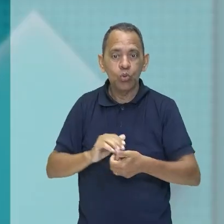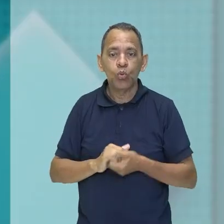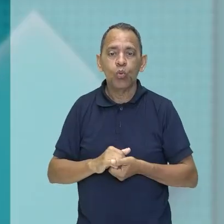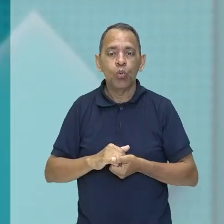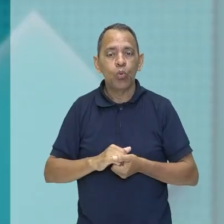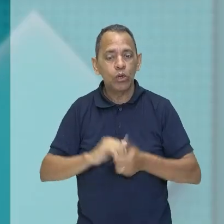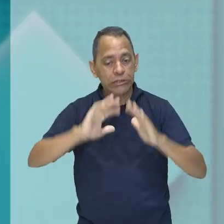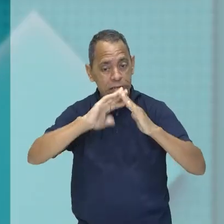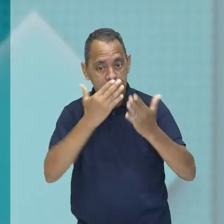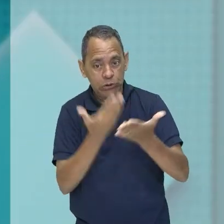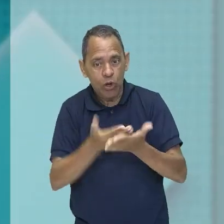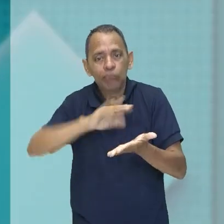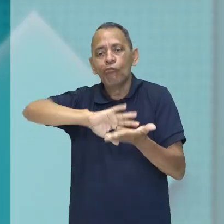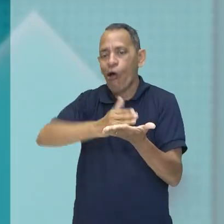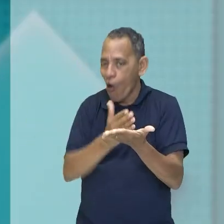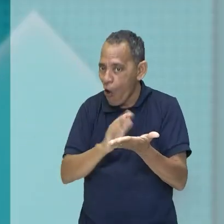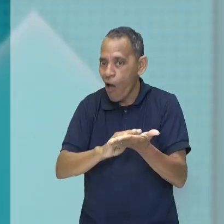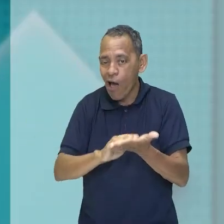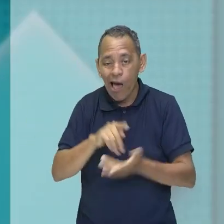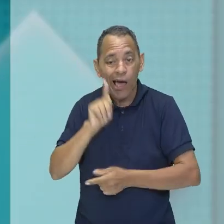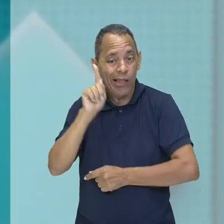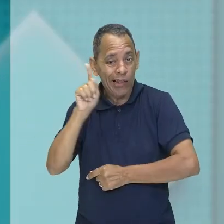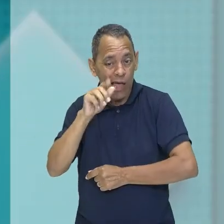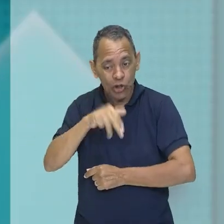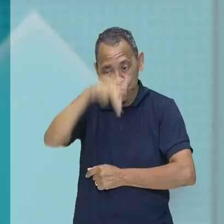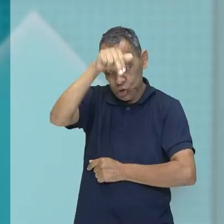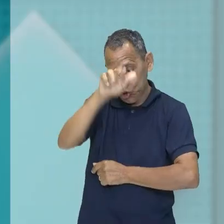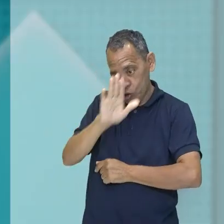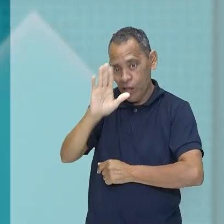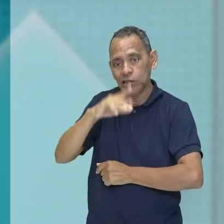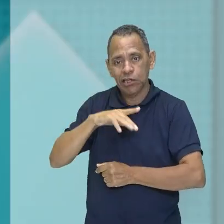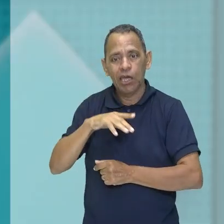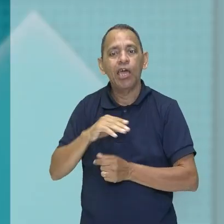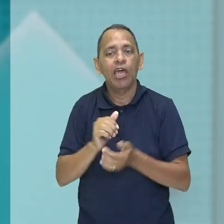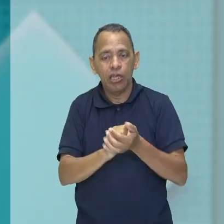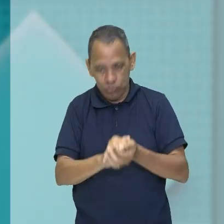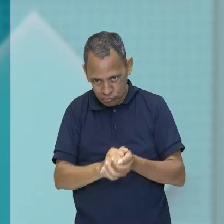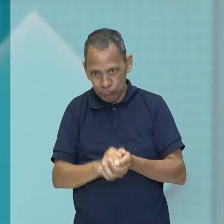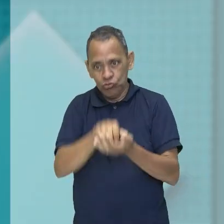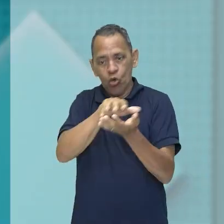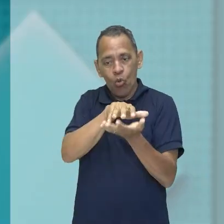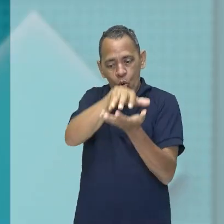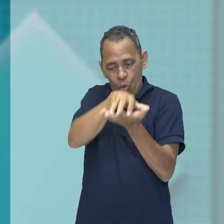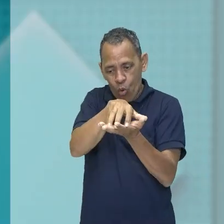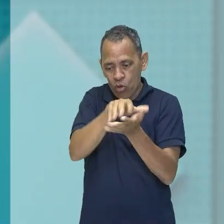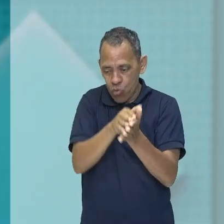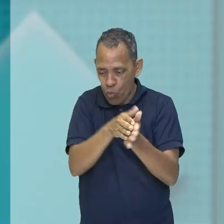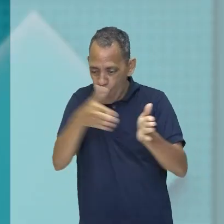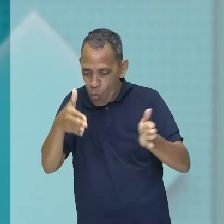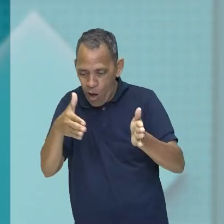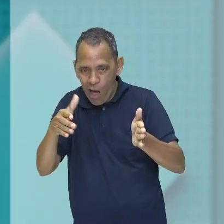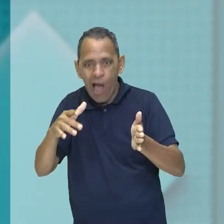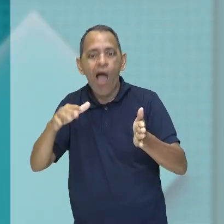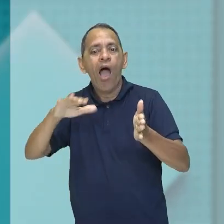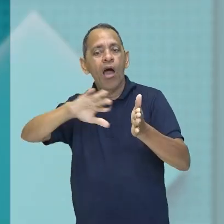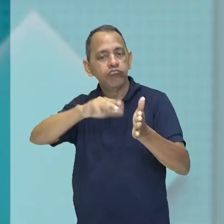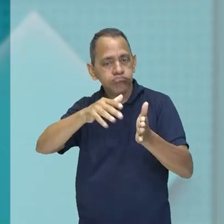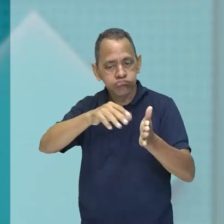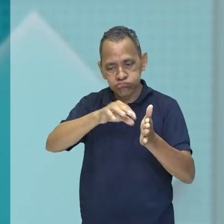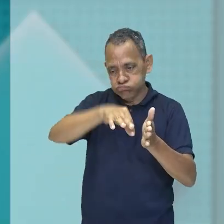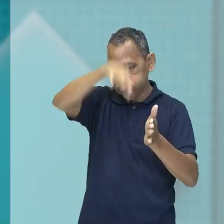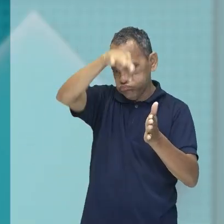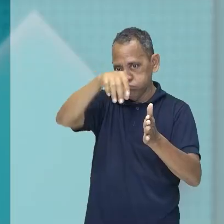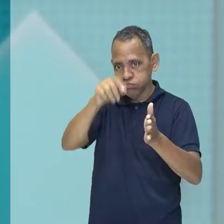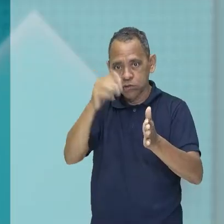de samba, lá no Nordeste já tem uns trio elétrico, o povo vai para a rua. Então, já é um carnaval já